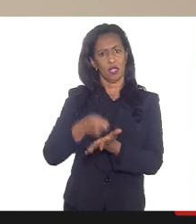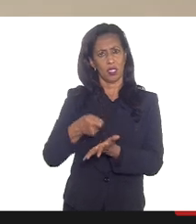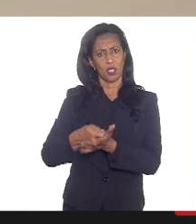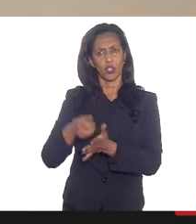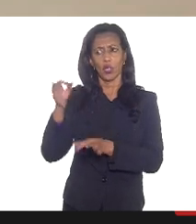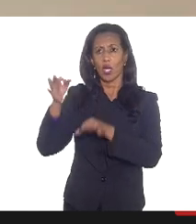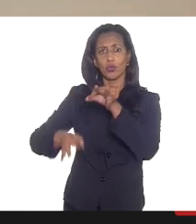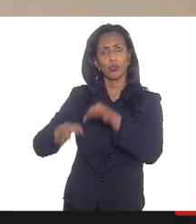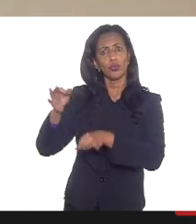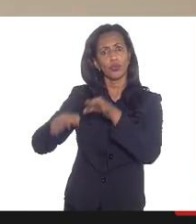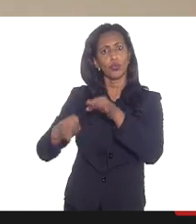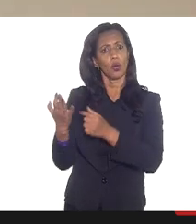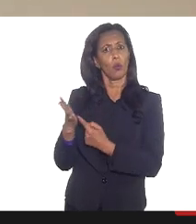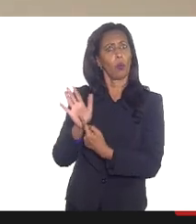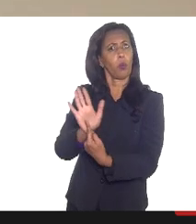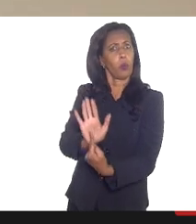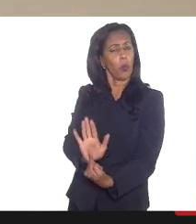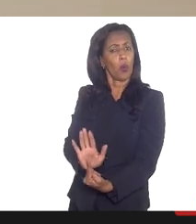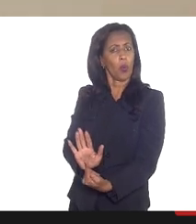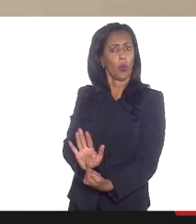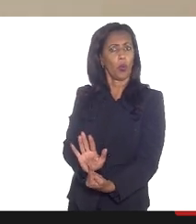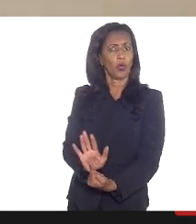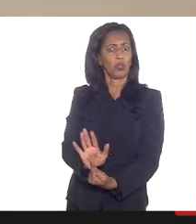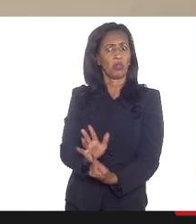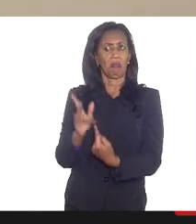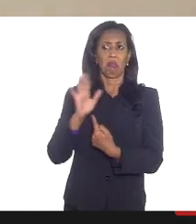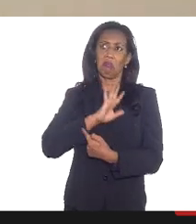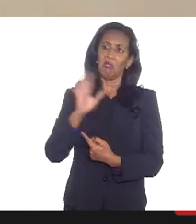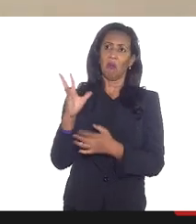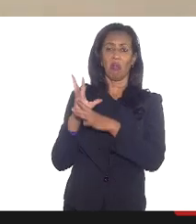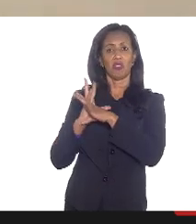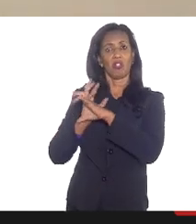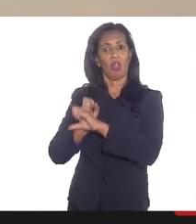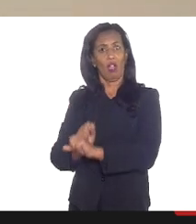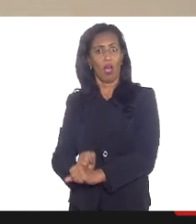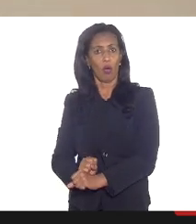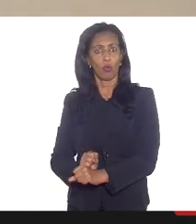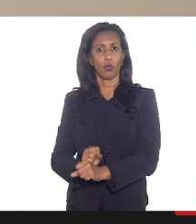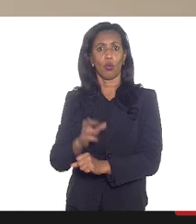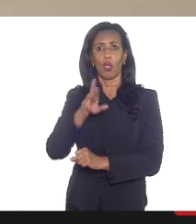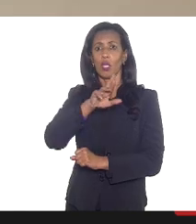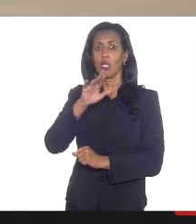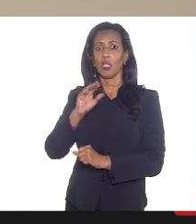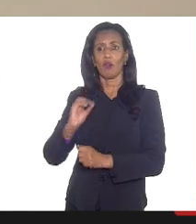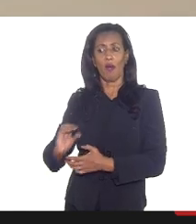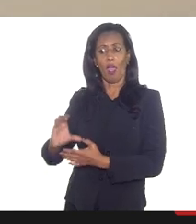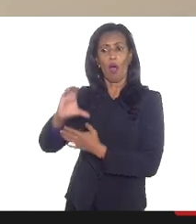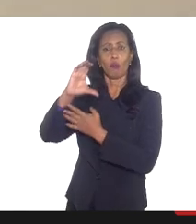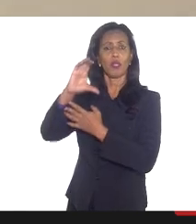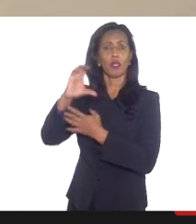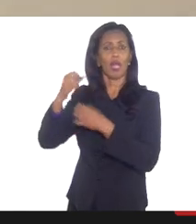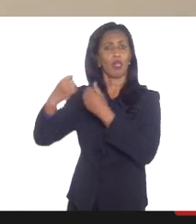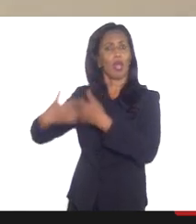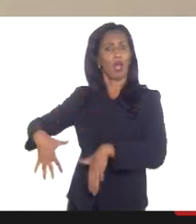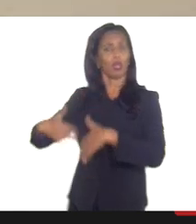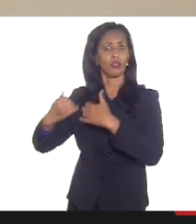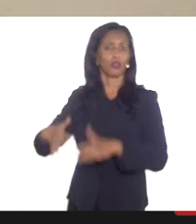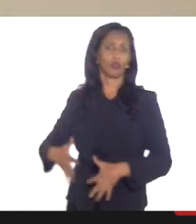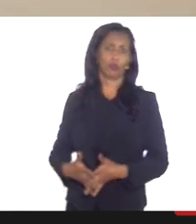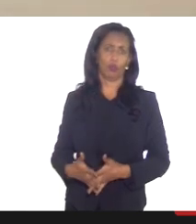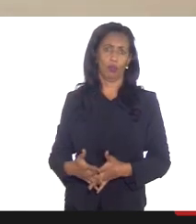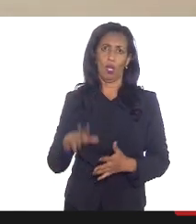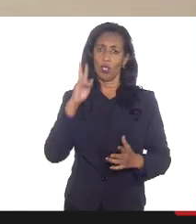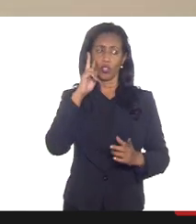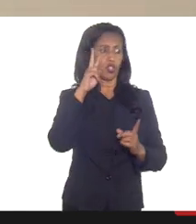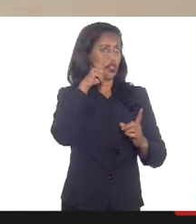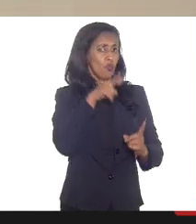Justiça demonstre que não, por meio de cálculo, obviamente, que não irá haver aumento de despesa. É, a gente não